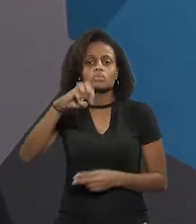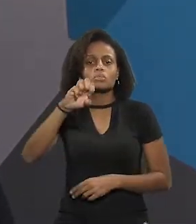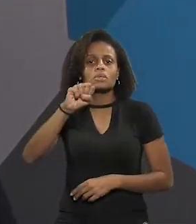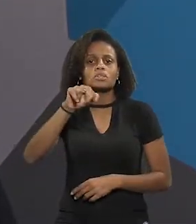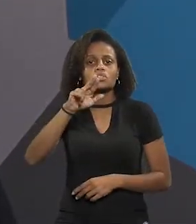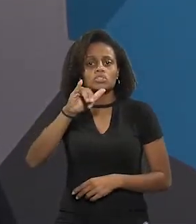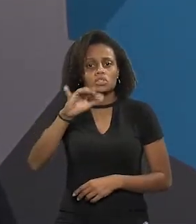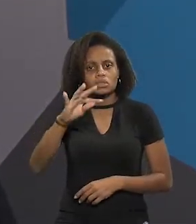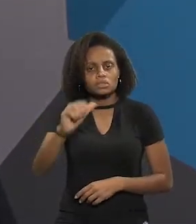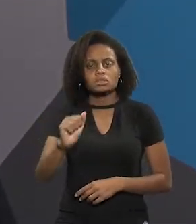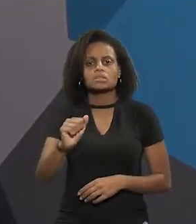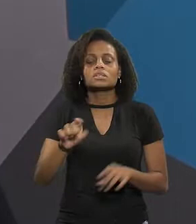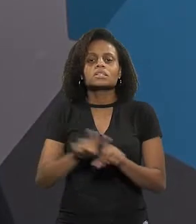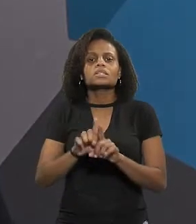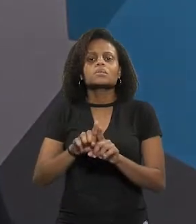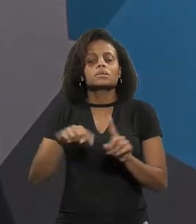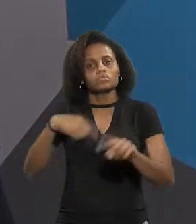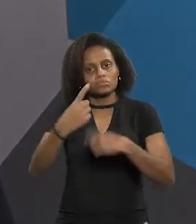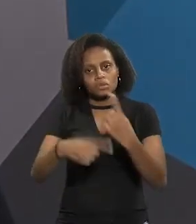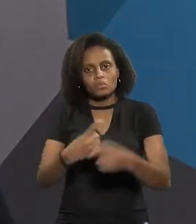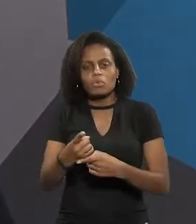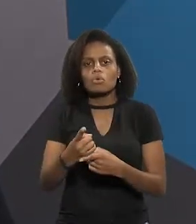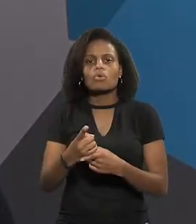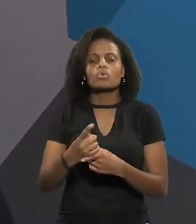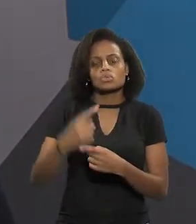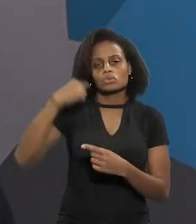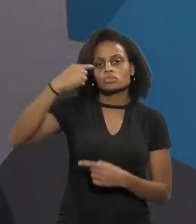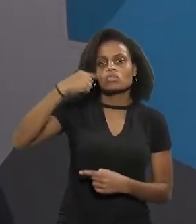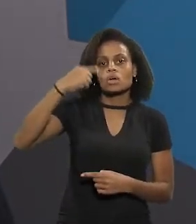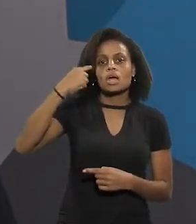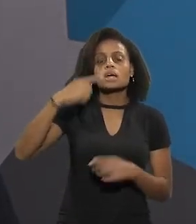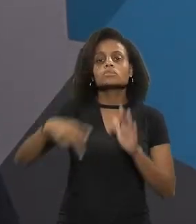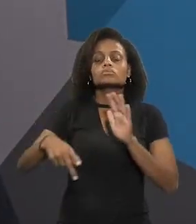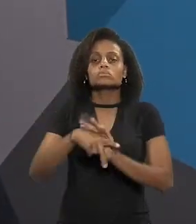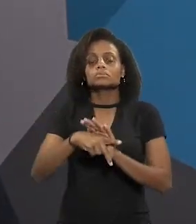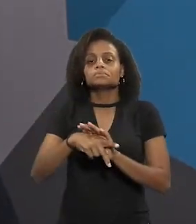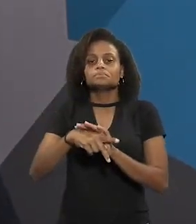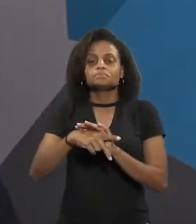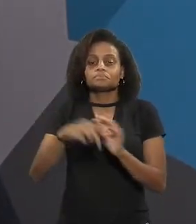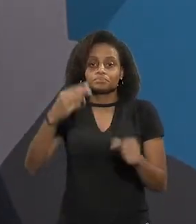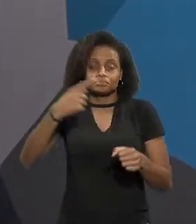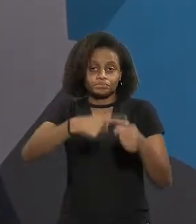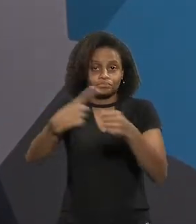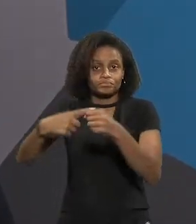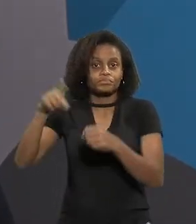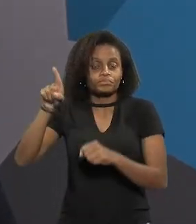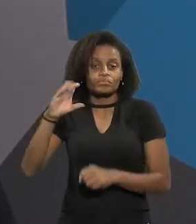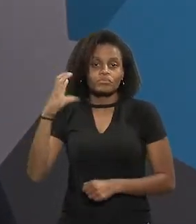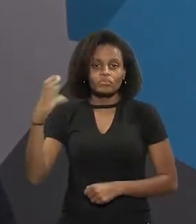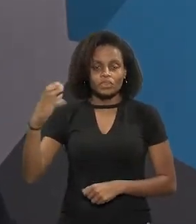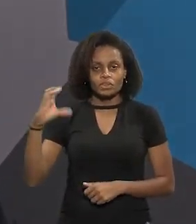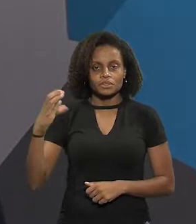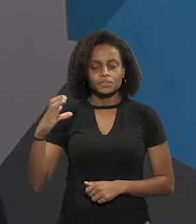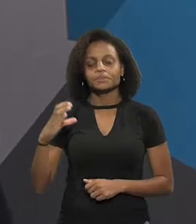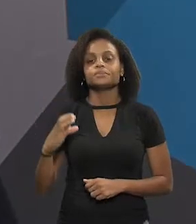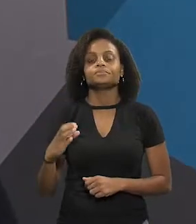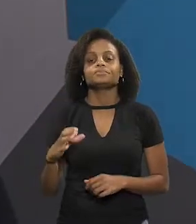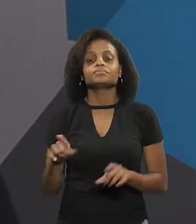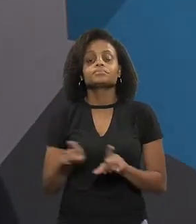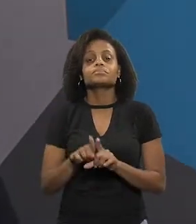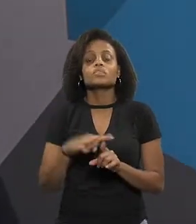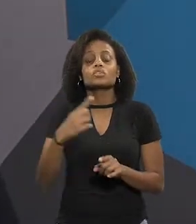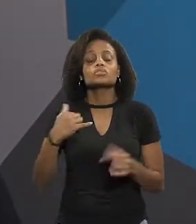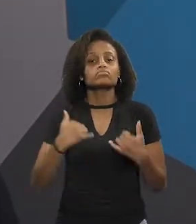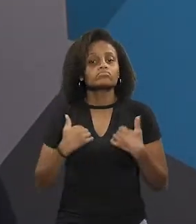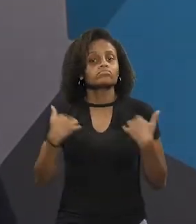Mesquita. E, na sequência, também fui procurador do município em Niterói. E, na sequência, tive a honra de